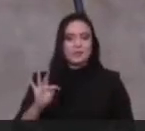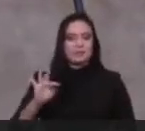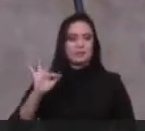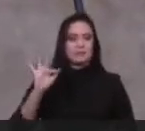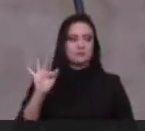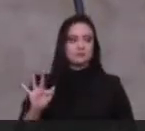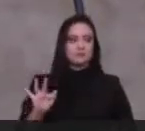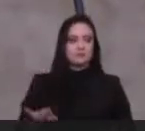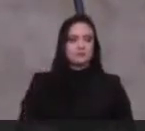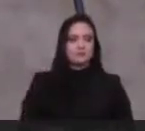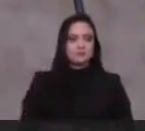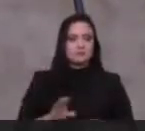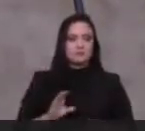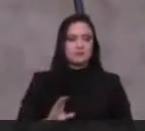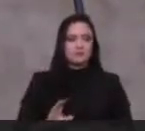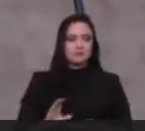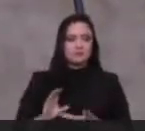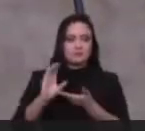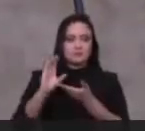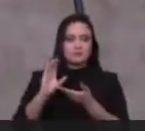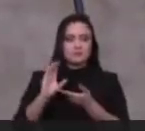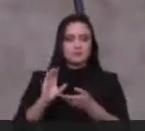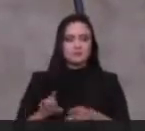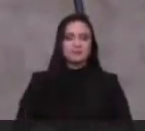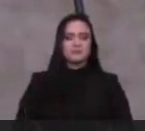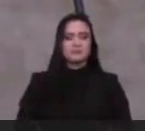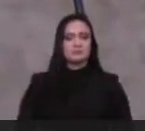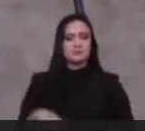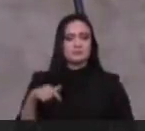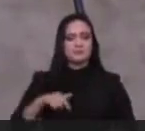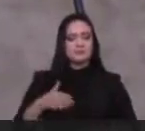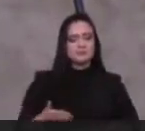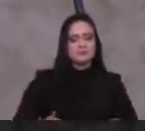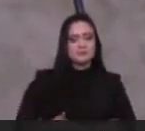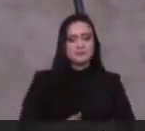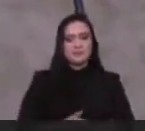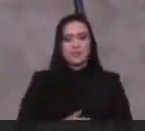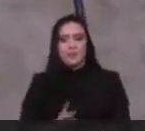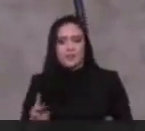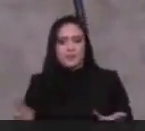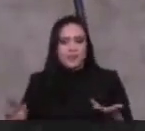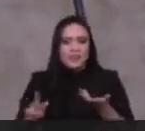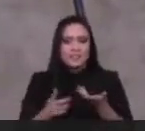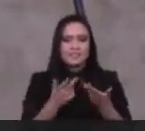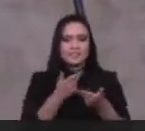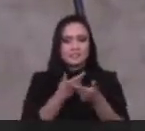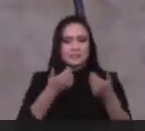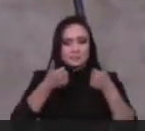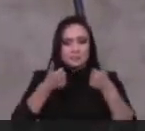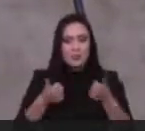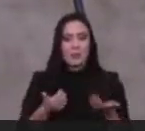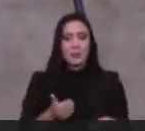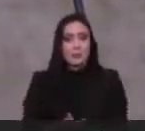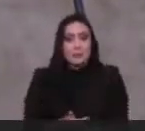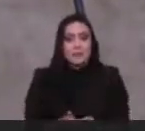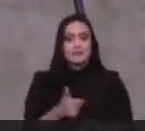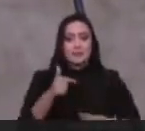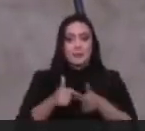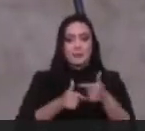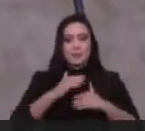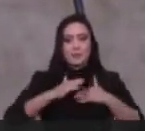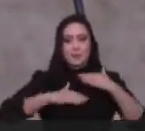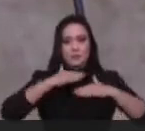Tribunal Federal e o Conselho Nacional de Justiça neste entre primaveras. E a partir do